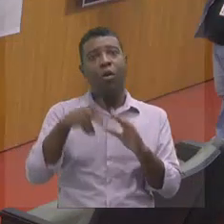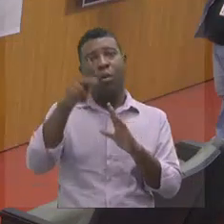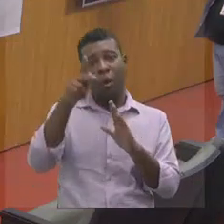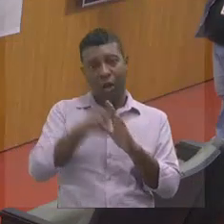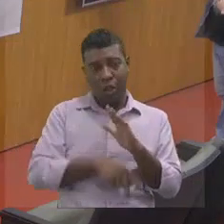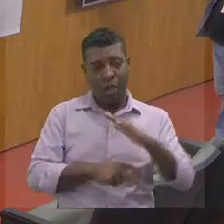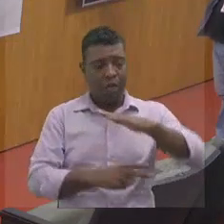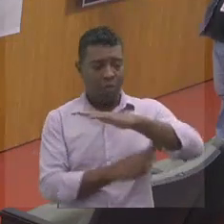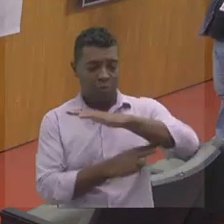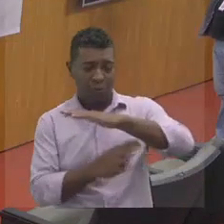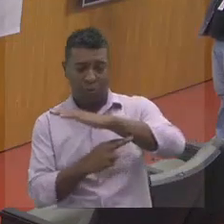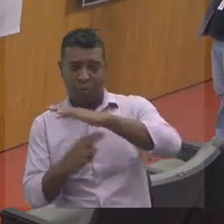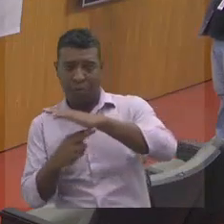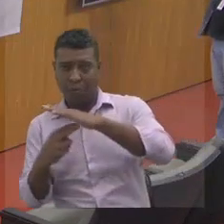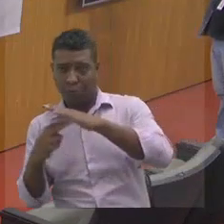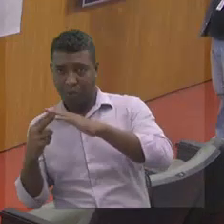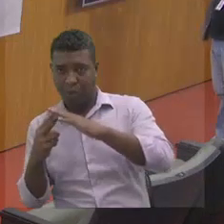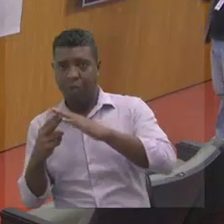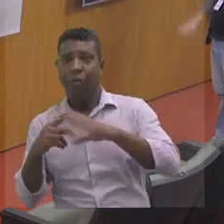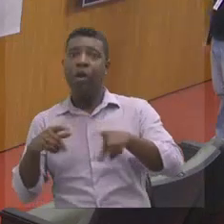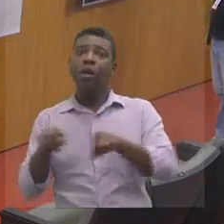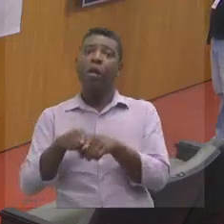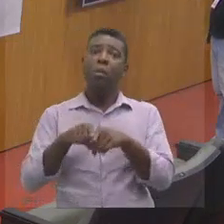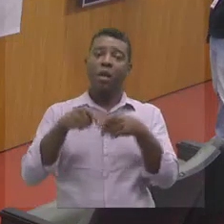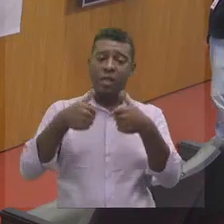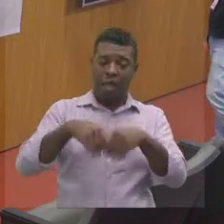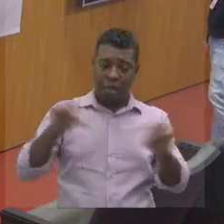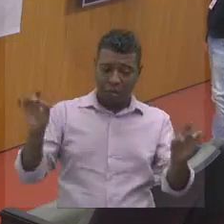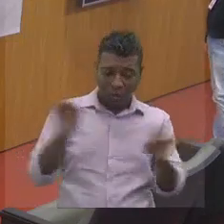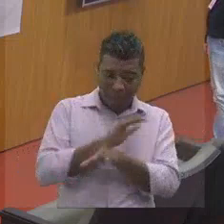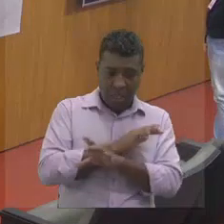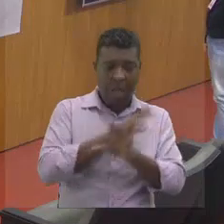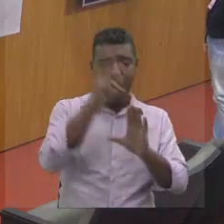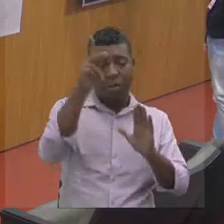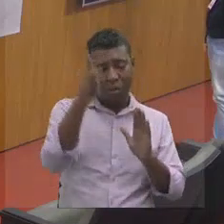assim como a gente tá concluindo o projeto de manga agora